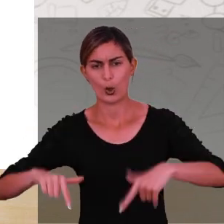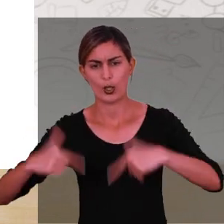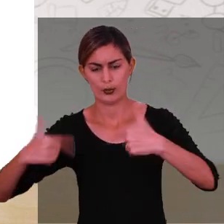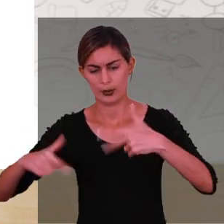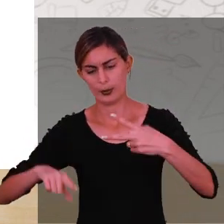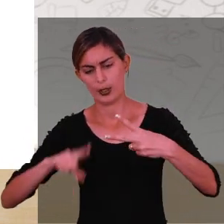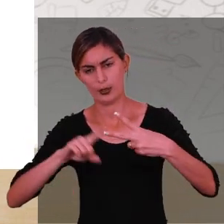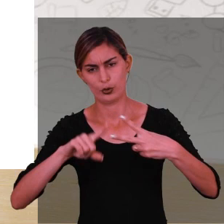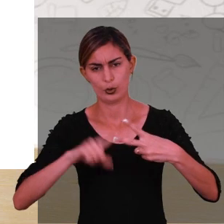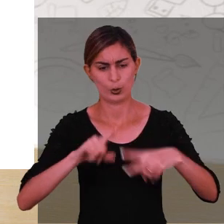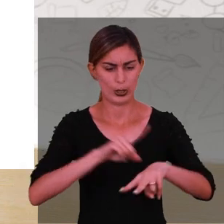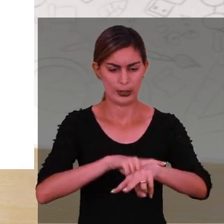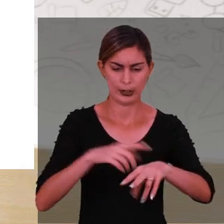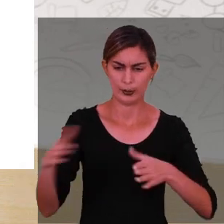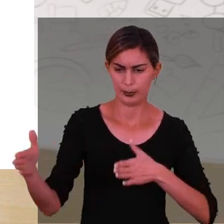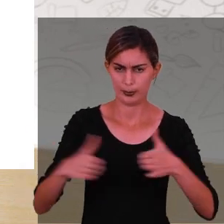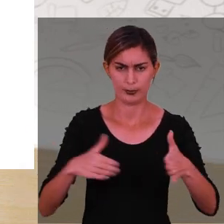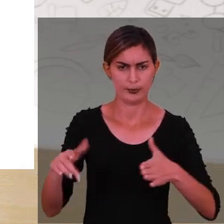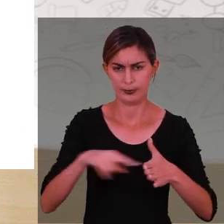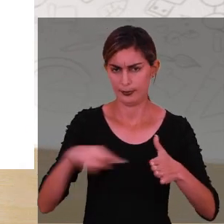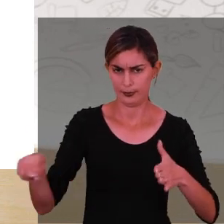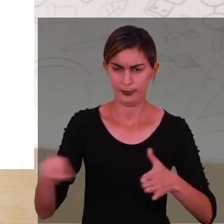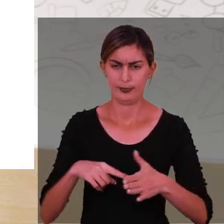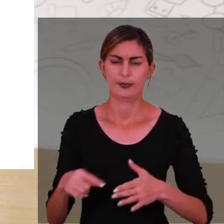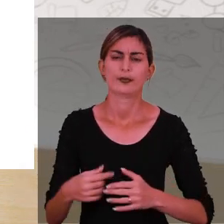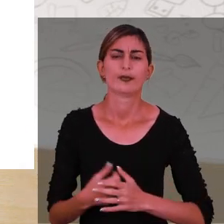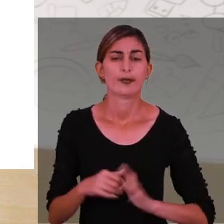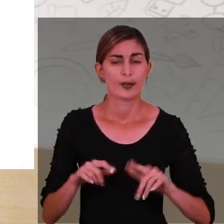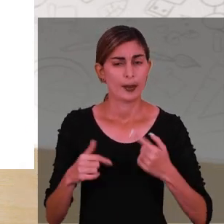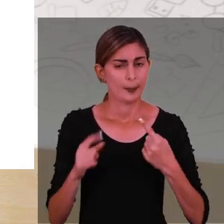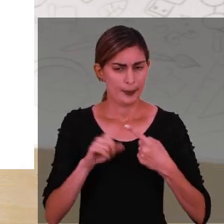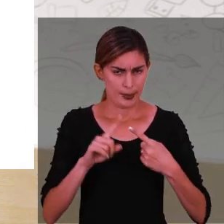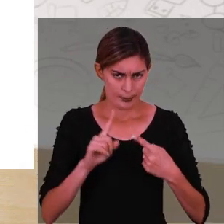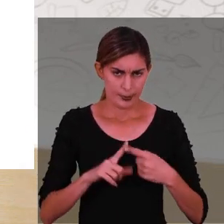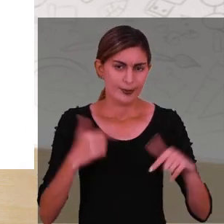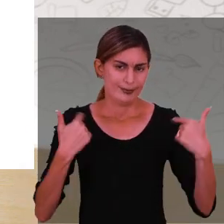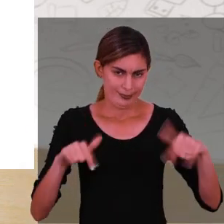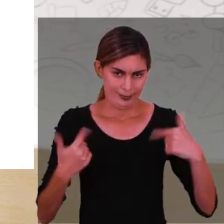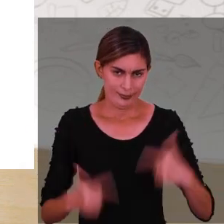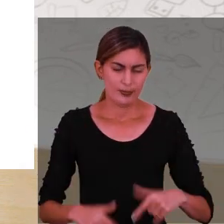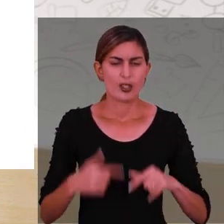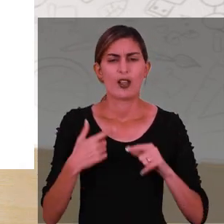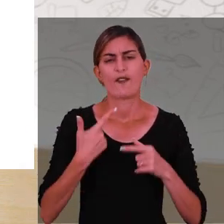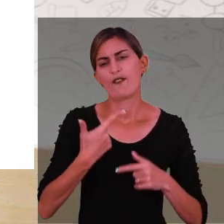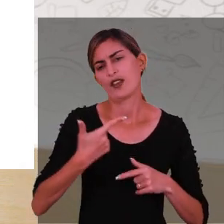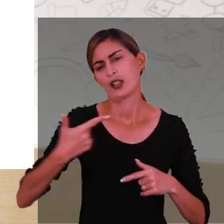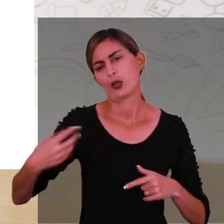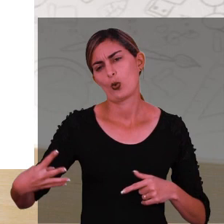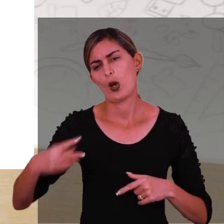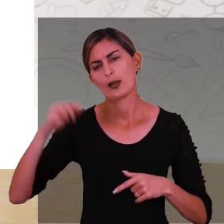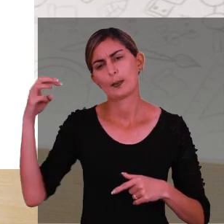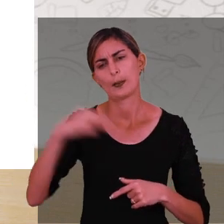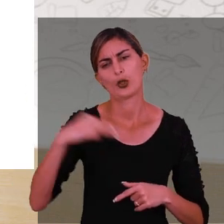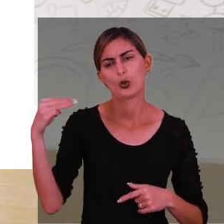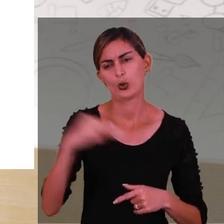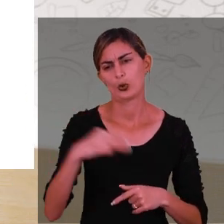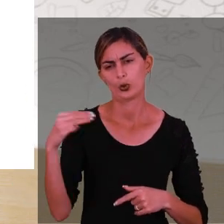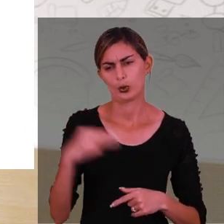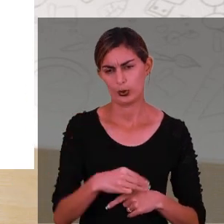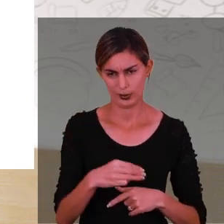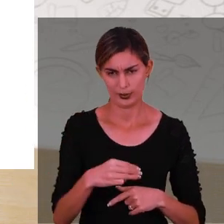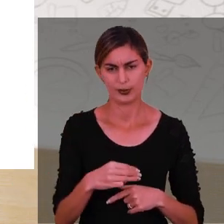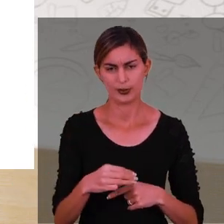o tempo de trabalho no ciclo destes. No primeiro caso, foram 24